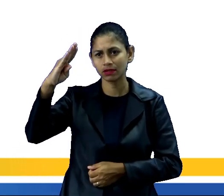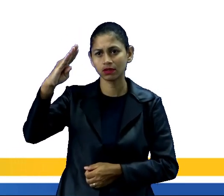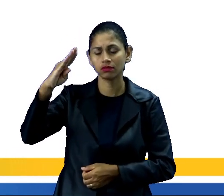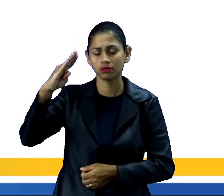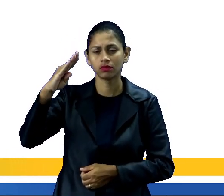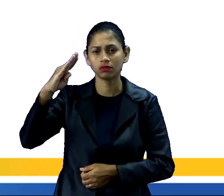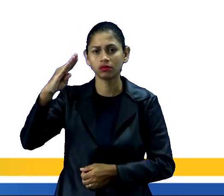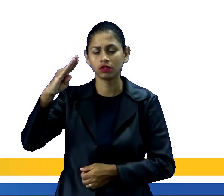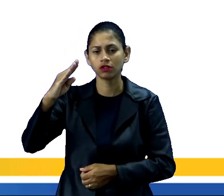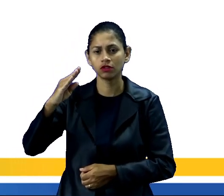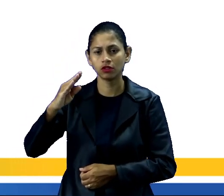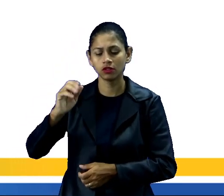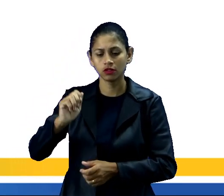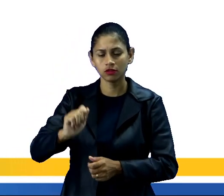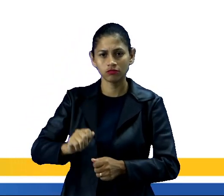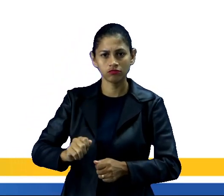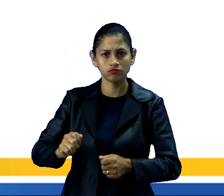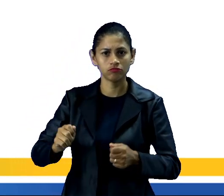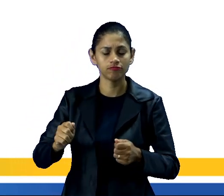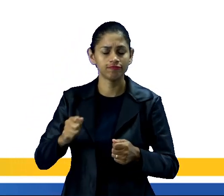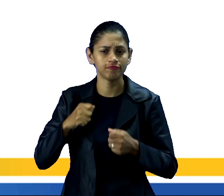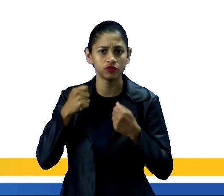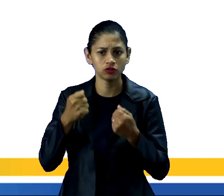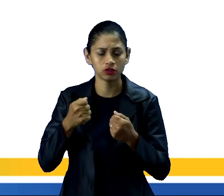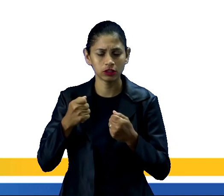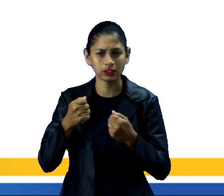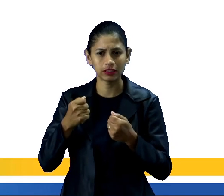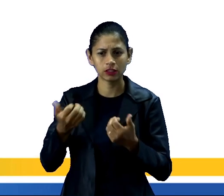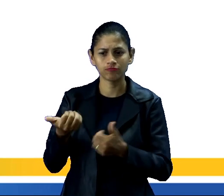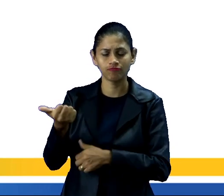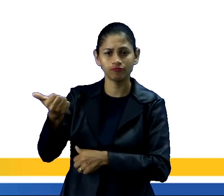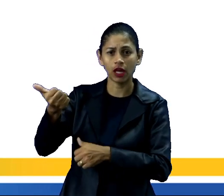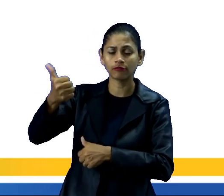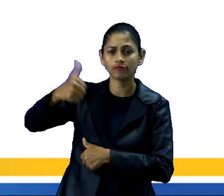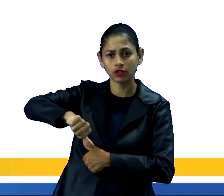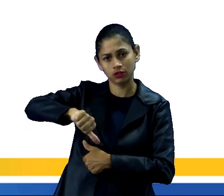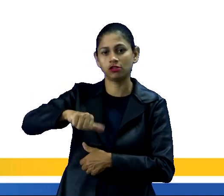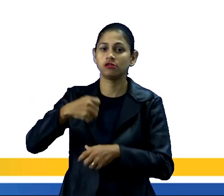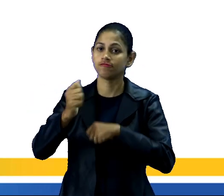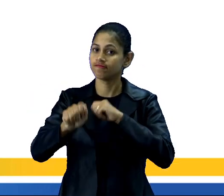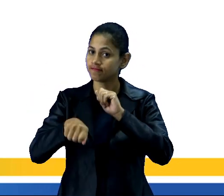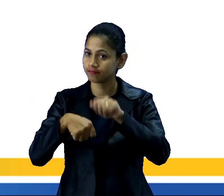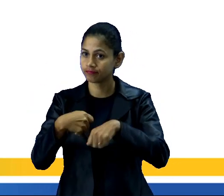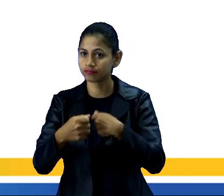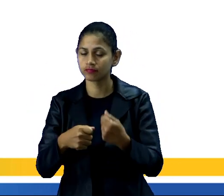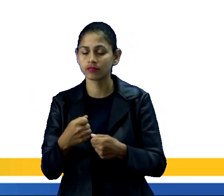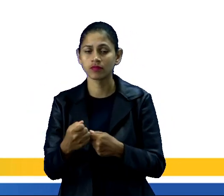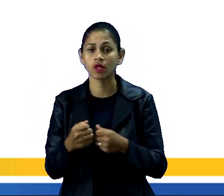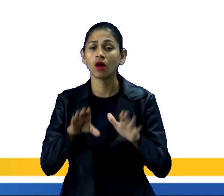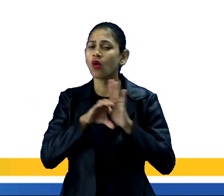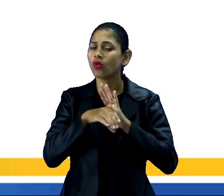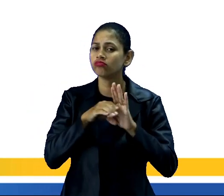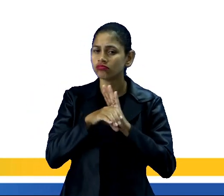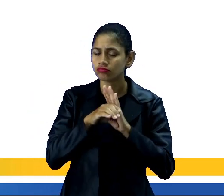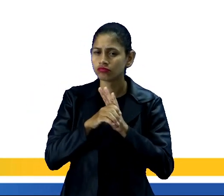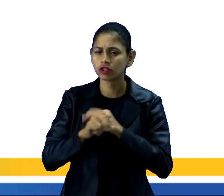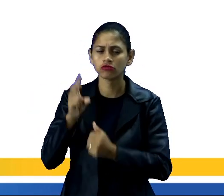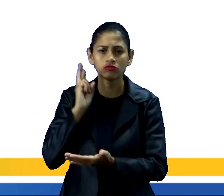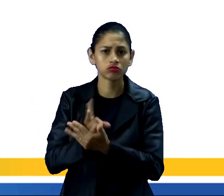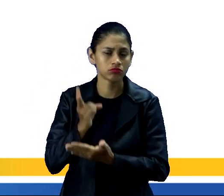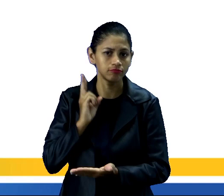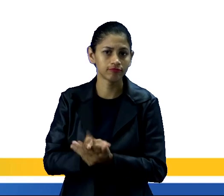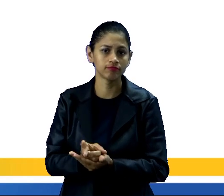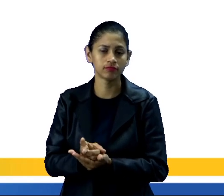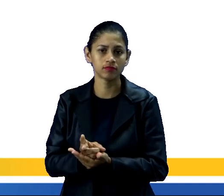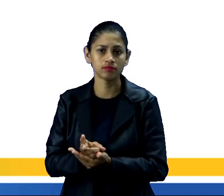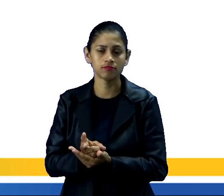Principalmente, né, naqueles que enfrentavam graves crises econômicas, como a Itália e a Alemanha. E apesar disso, né, esse conceito ele é